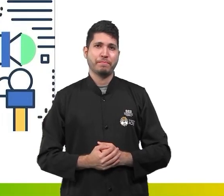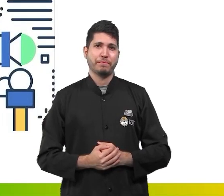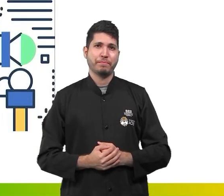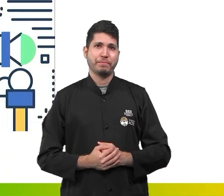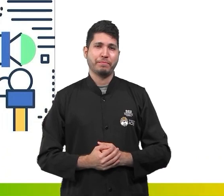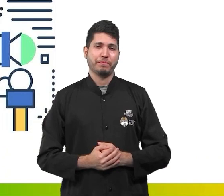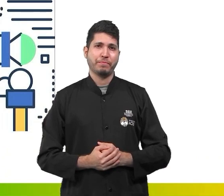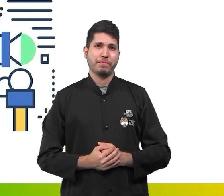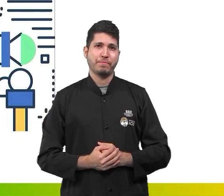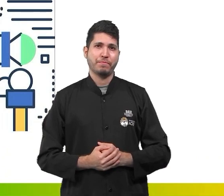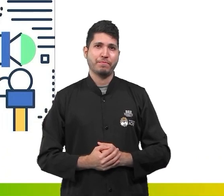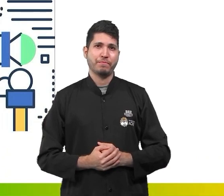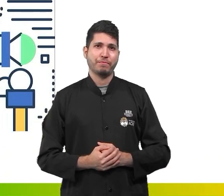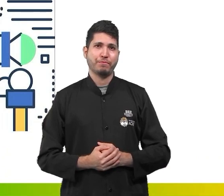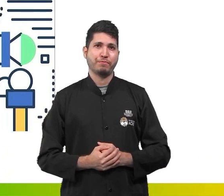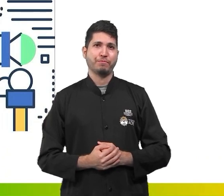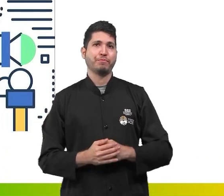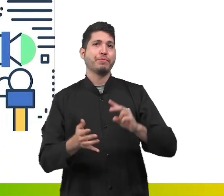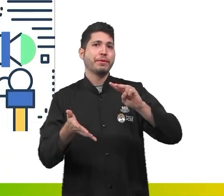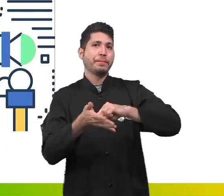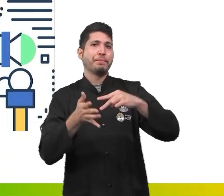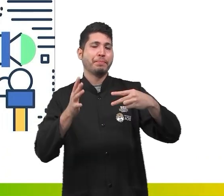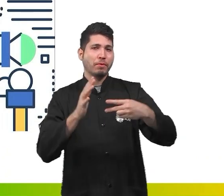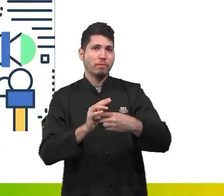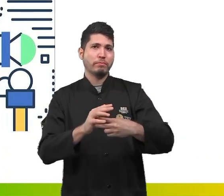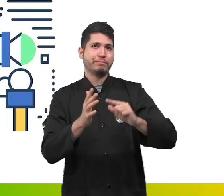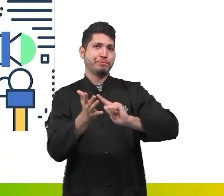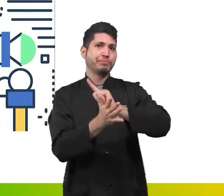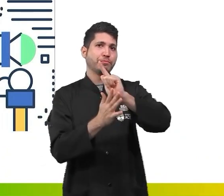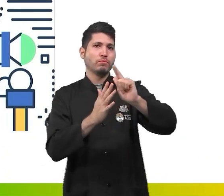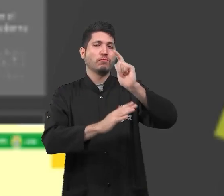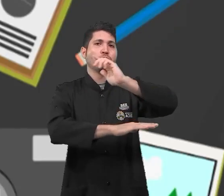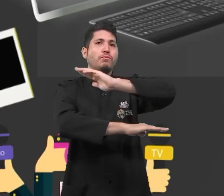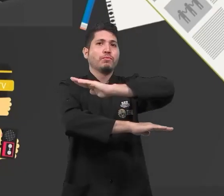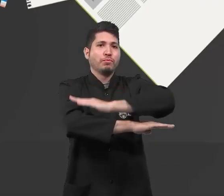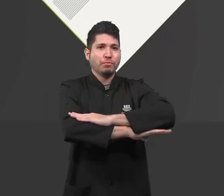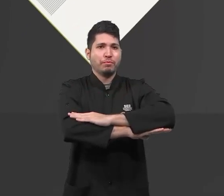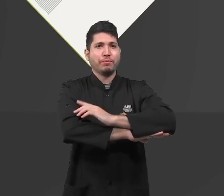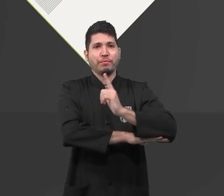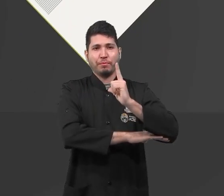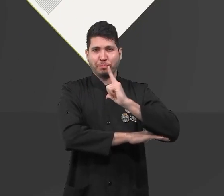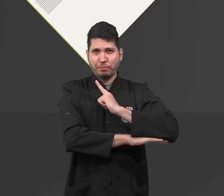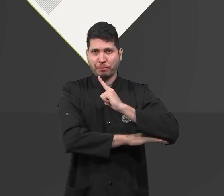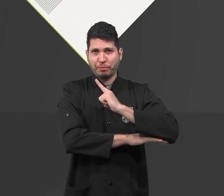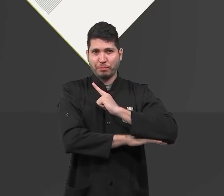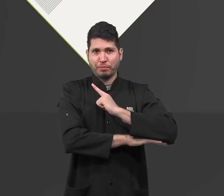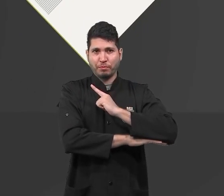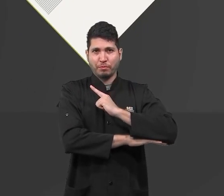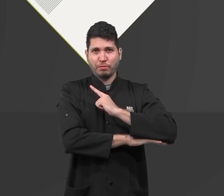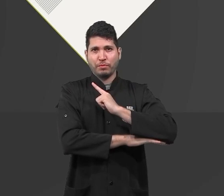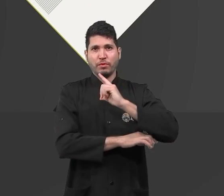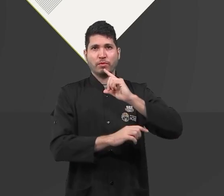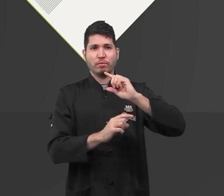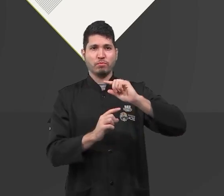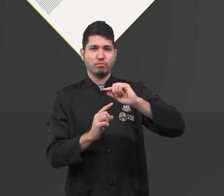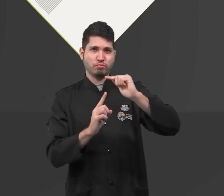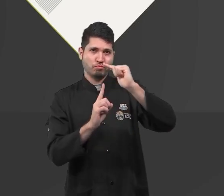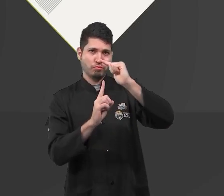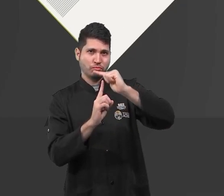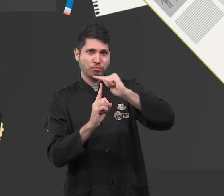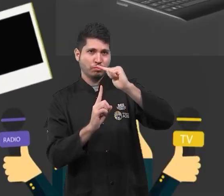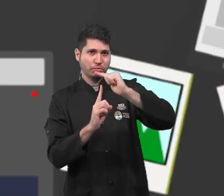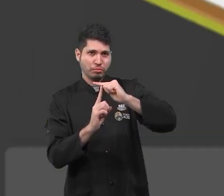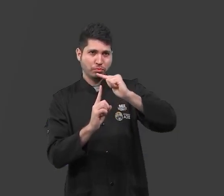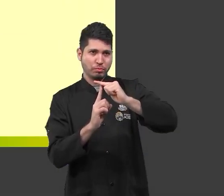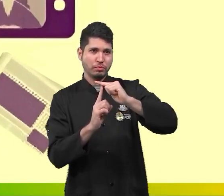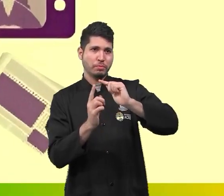lo que es los géneros periodísticos. Entonces tenemos una clasificación de los géneros